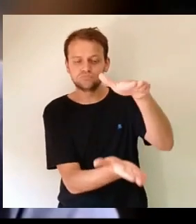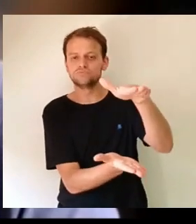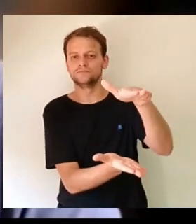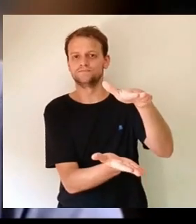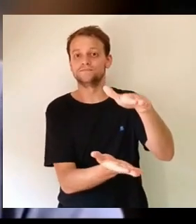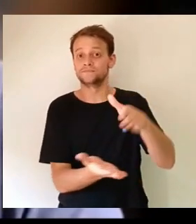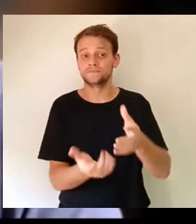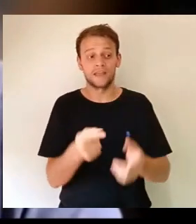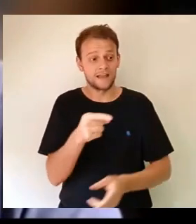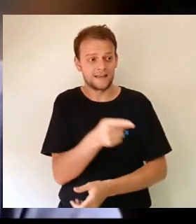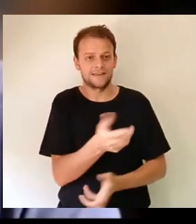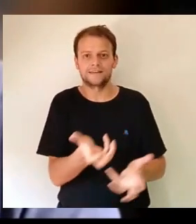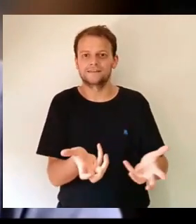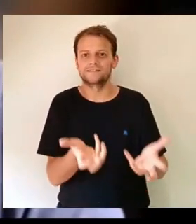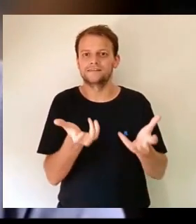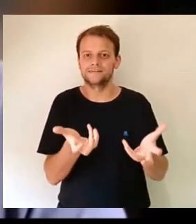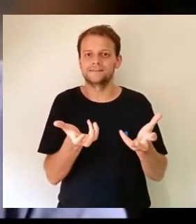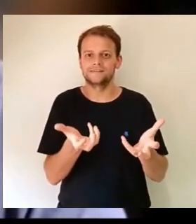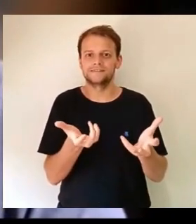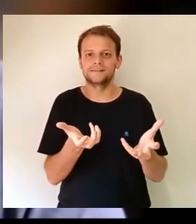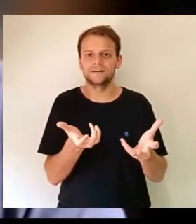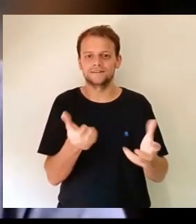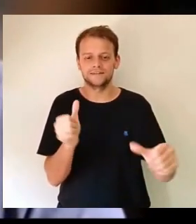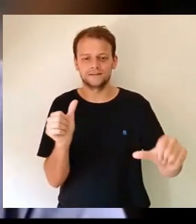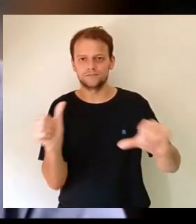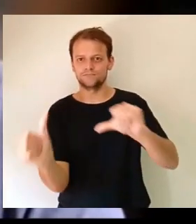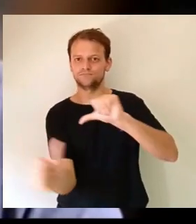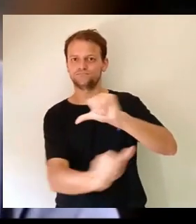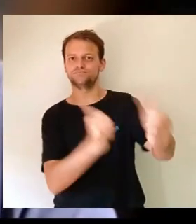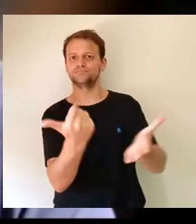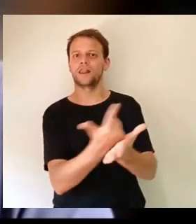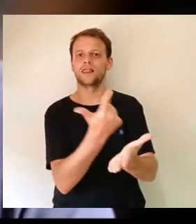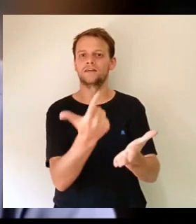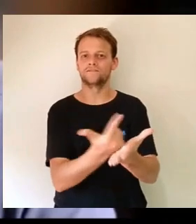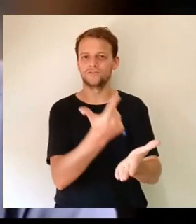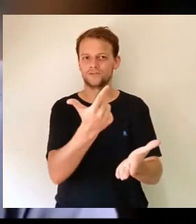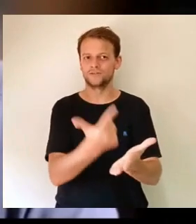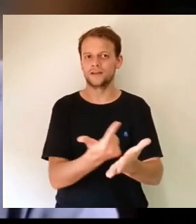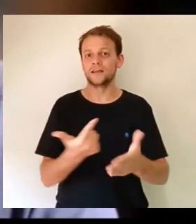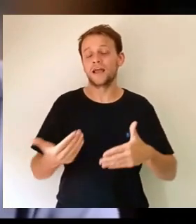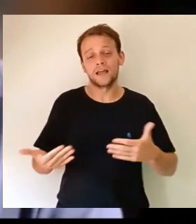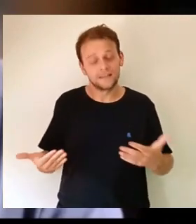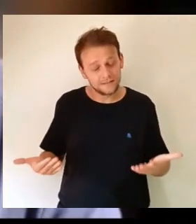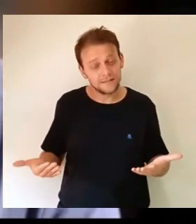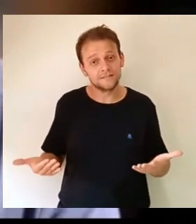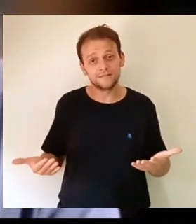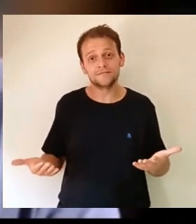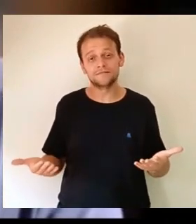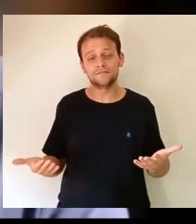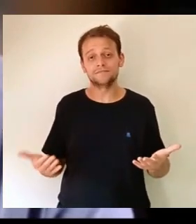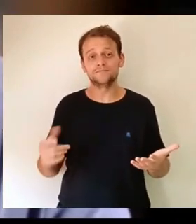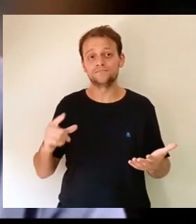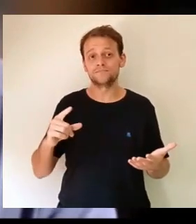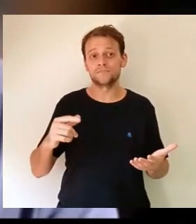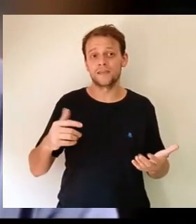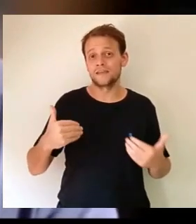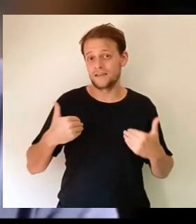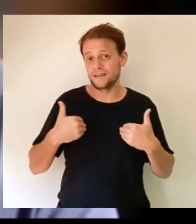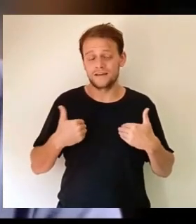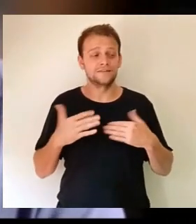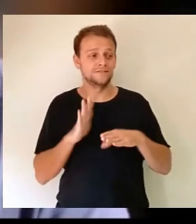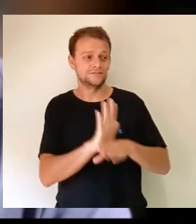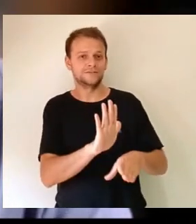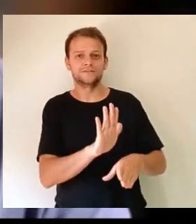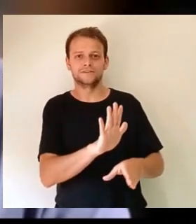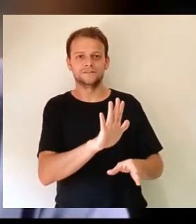artigos, e ele queria que isso virasse um livro. Então, esse projeto, esse